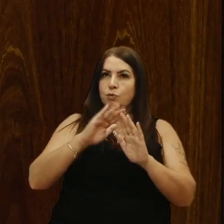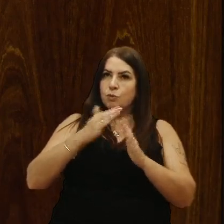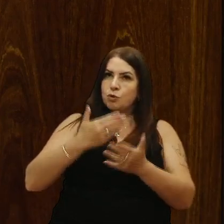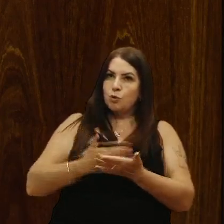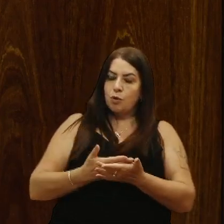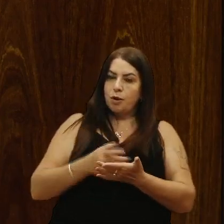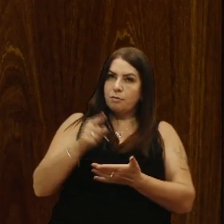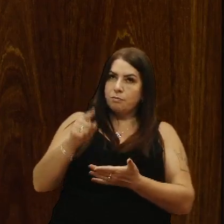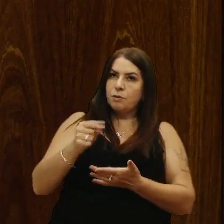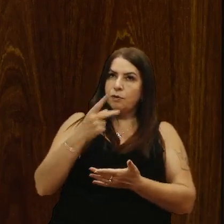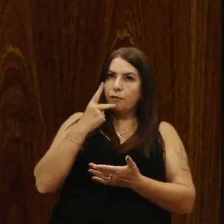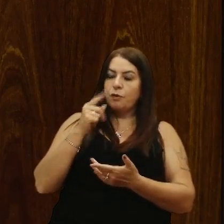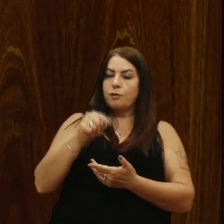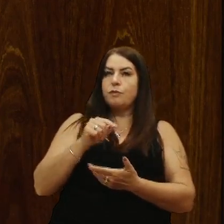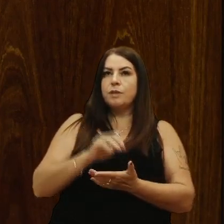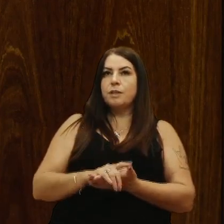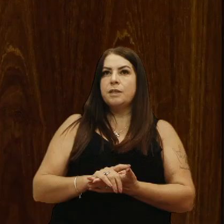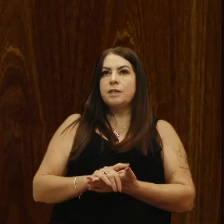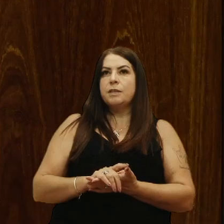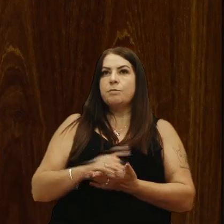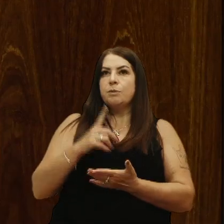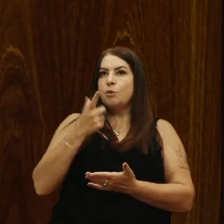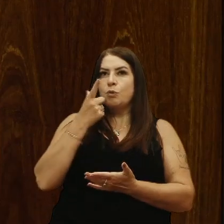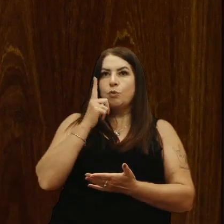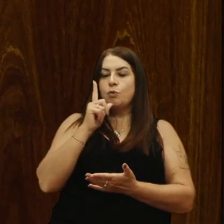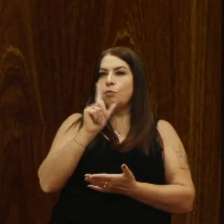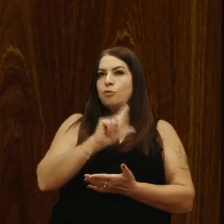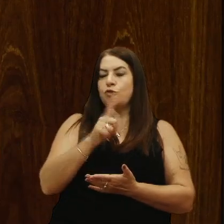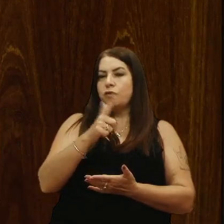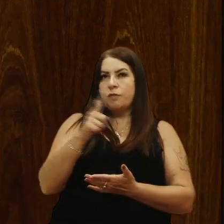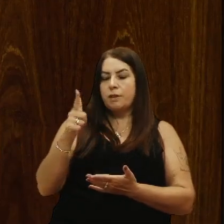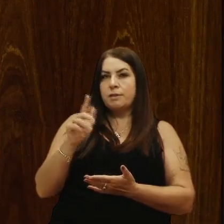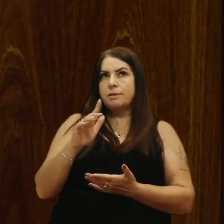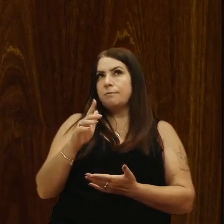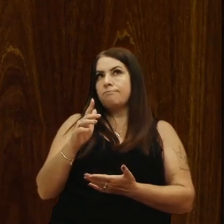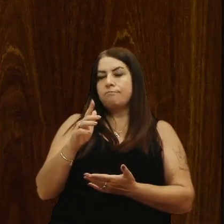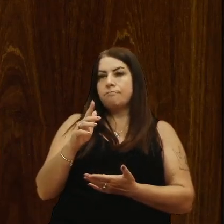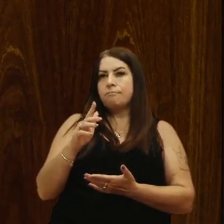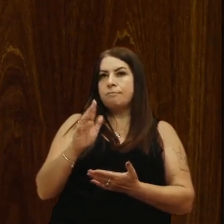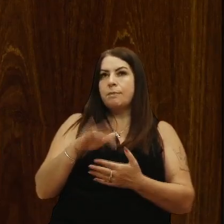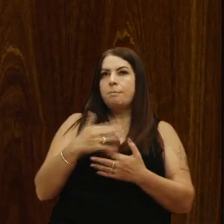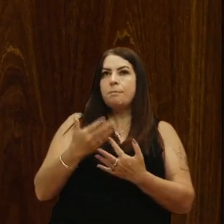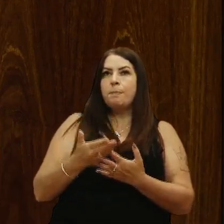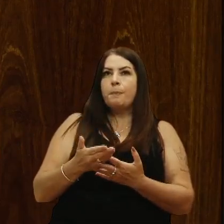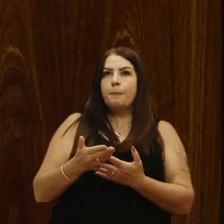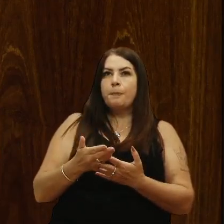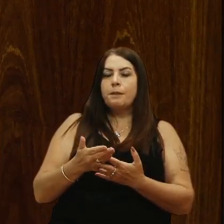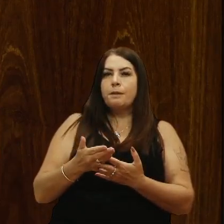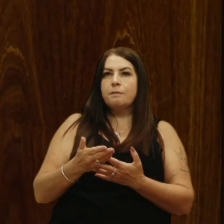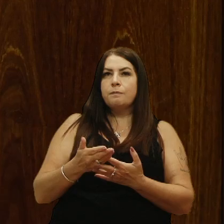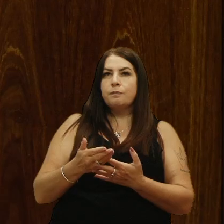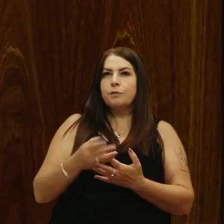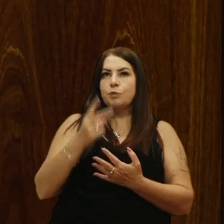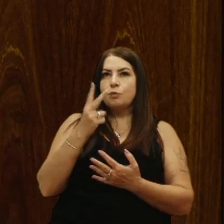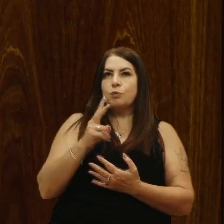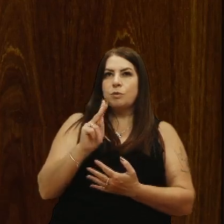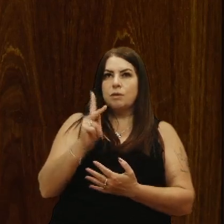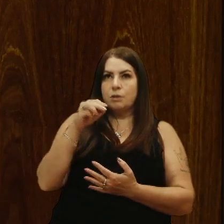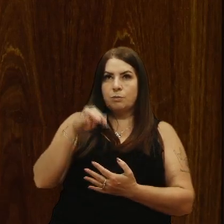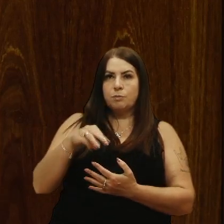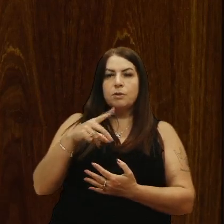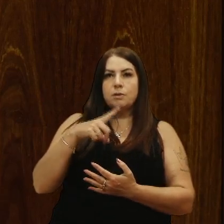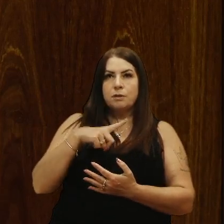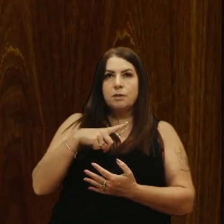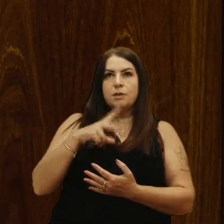você botou nessa casa para que a gente não tivesse mais aquela questão dos 2 quilômetros,